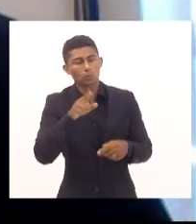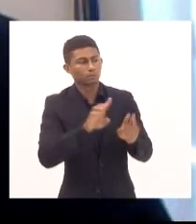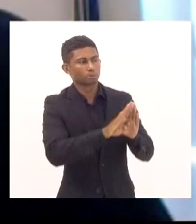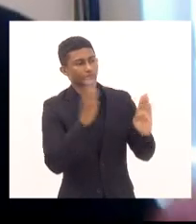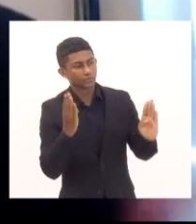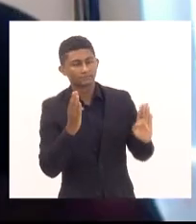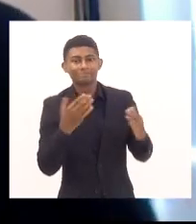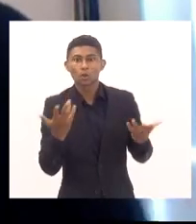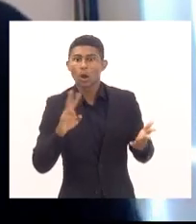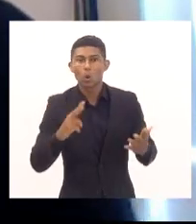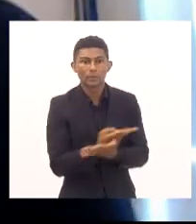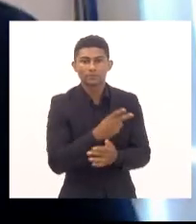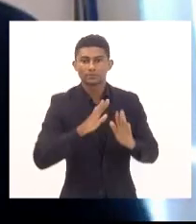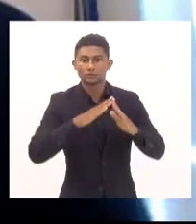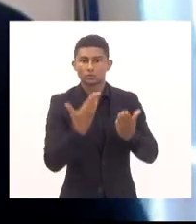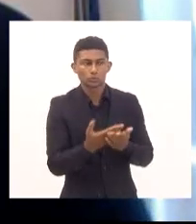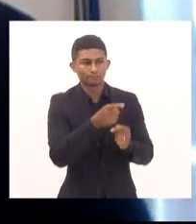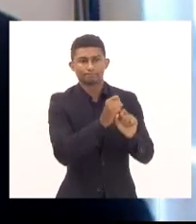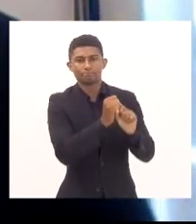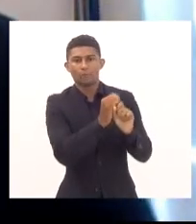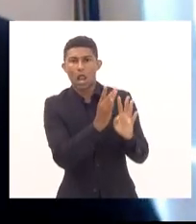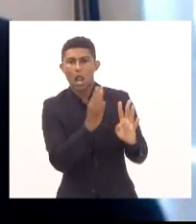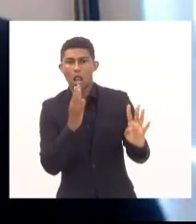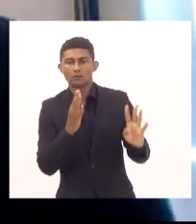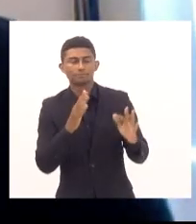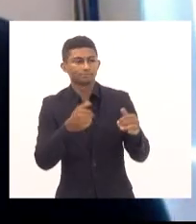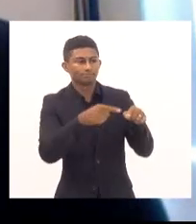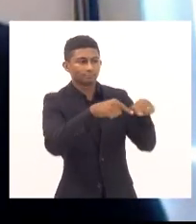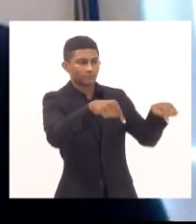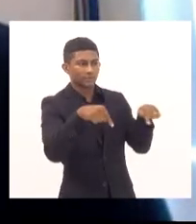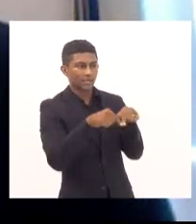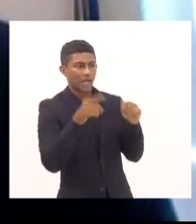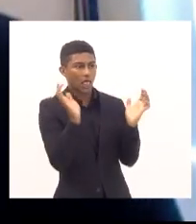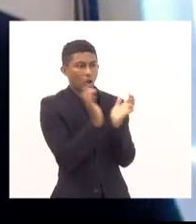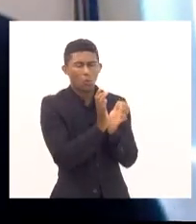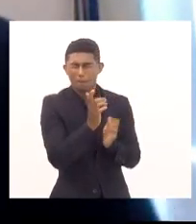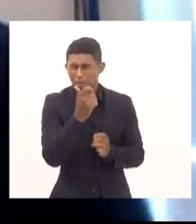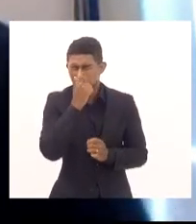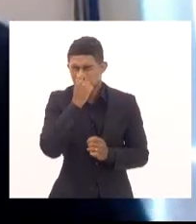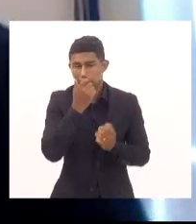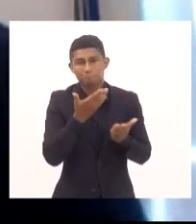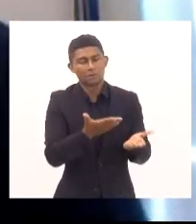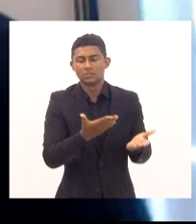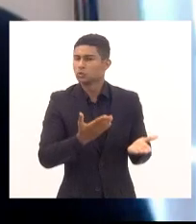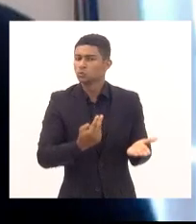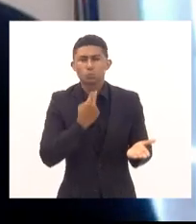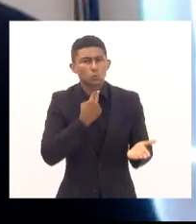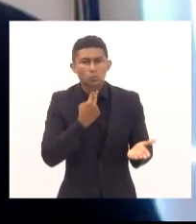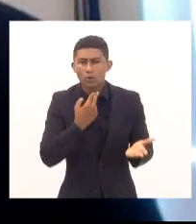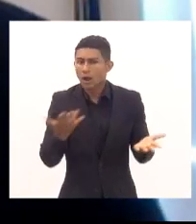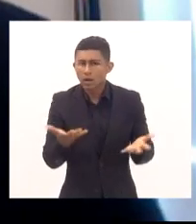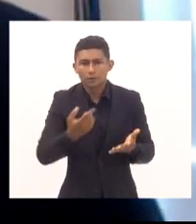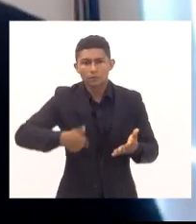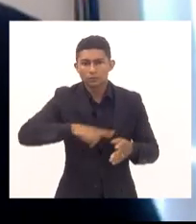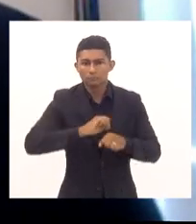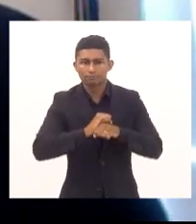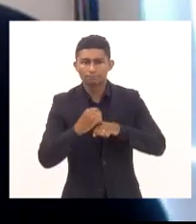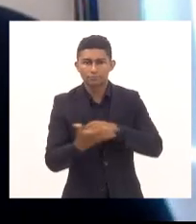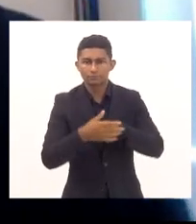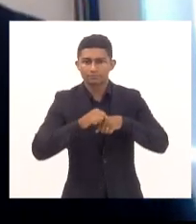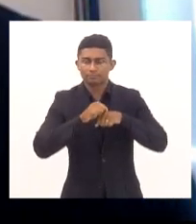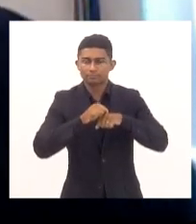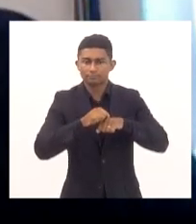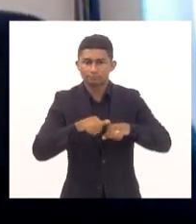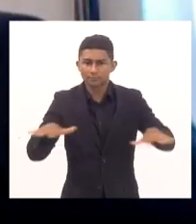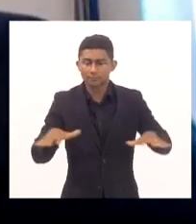turmas e salas superlotadas. Isso é um absurdo. Em plena pandemia, depois de 2 anos, praticamente